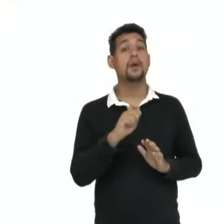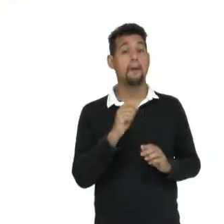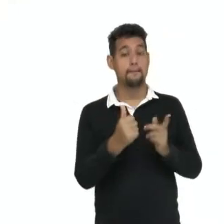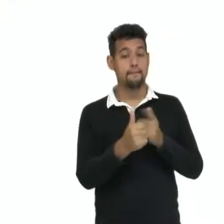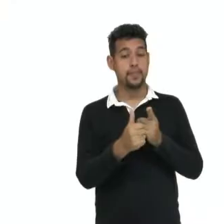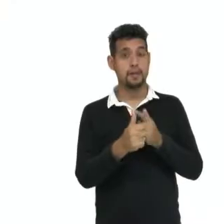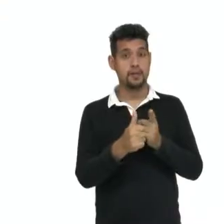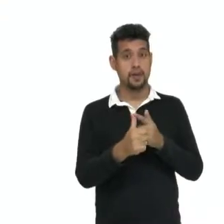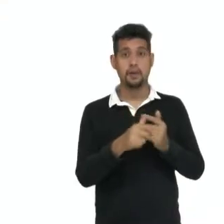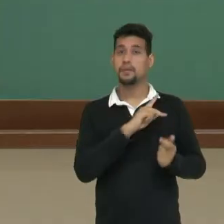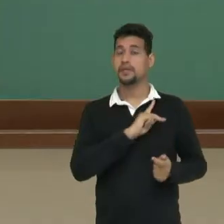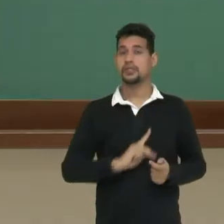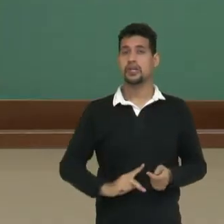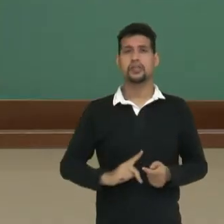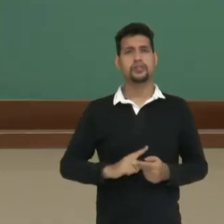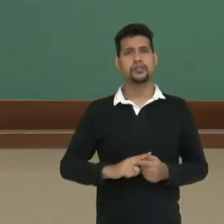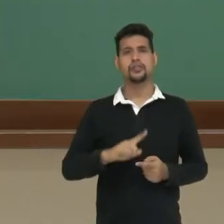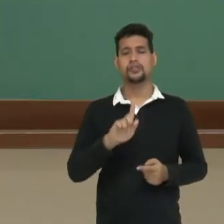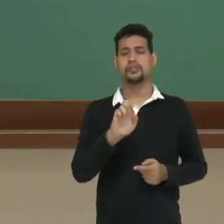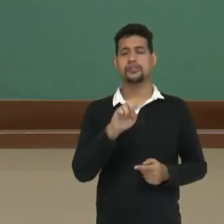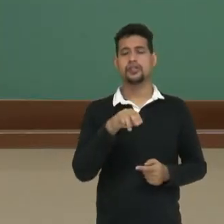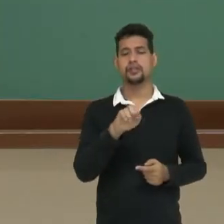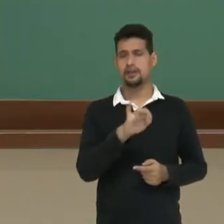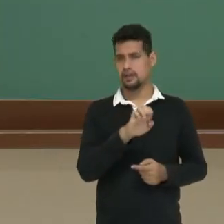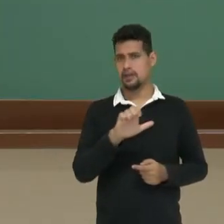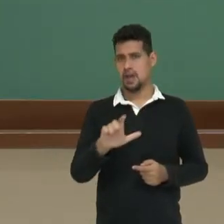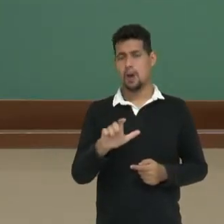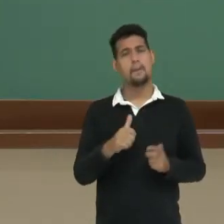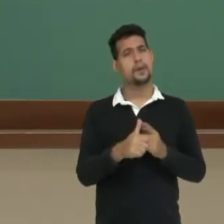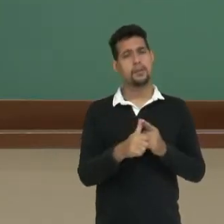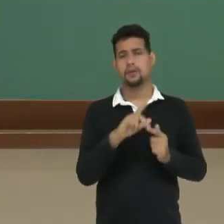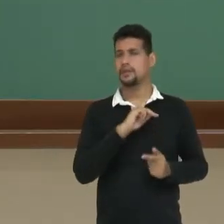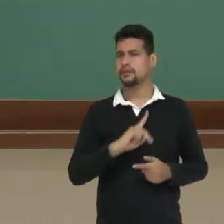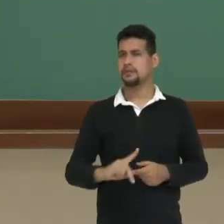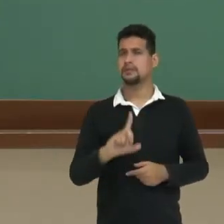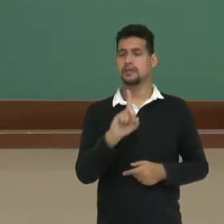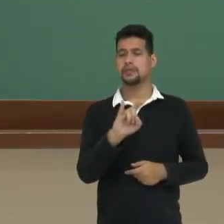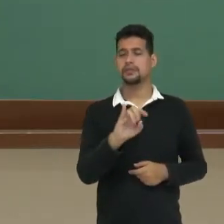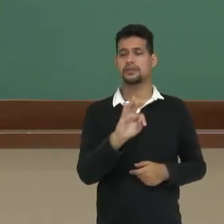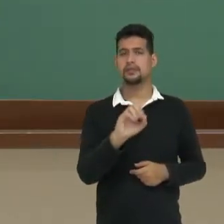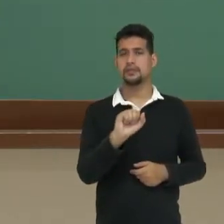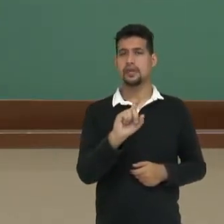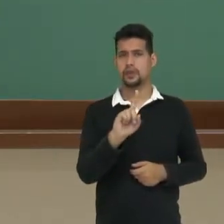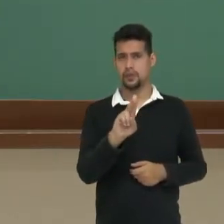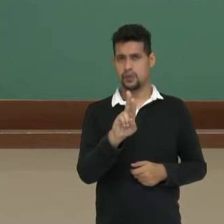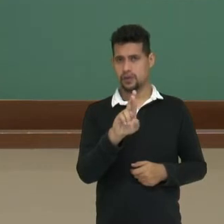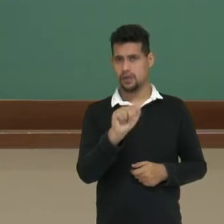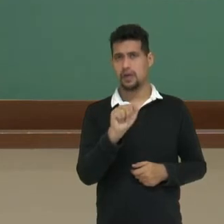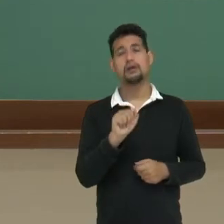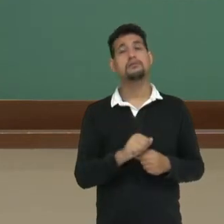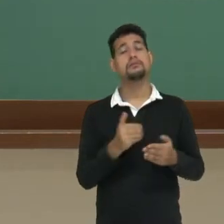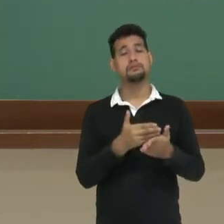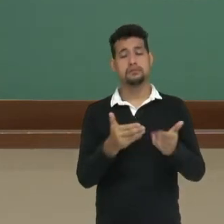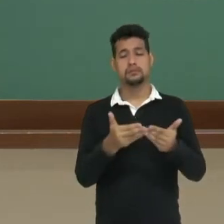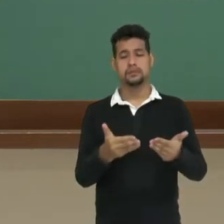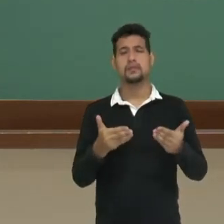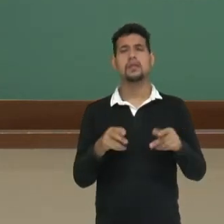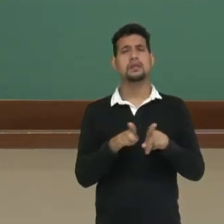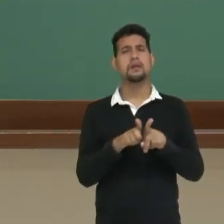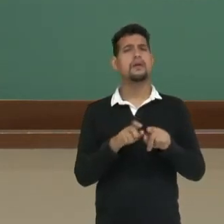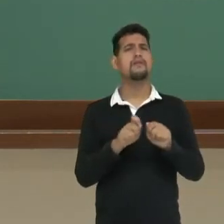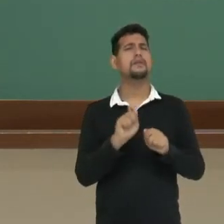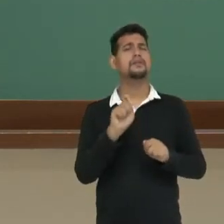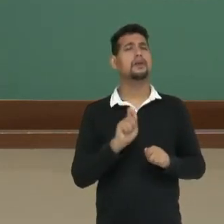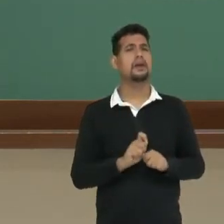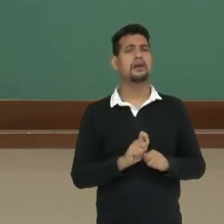presidente general, nosso primeiro presidente da ditadura civil-militar brasileira. Essa ditadura que é inaugurada, então, com a posse dele e que vai fazer